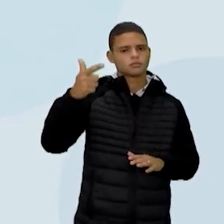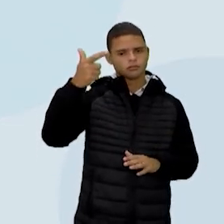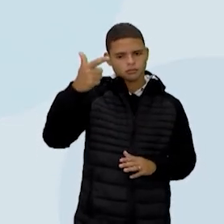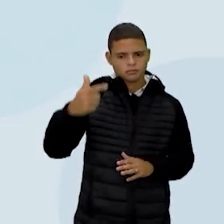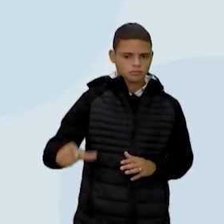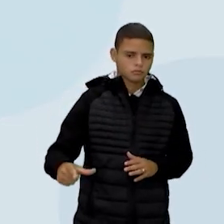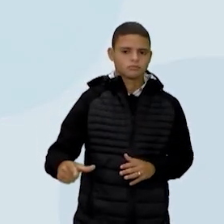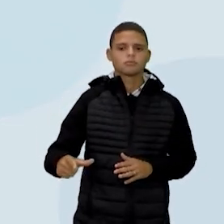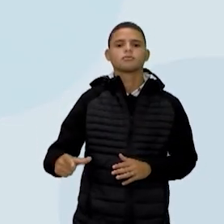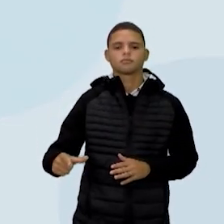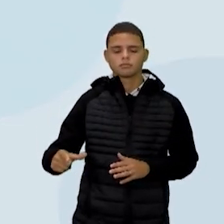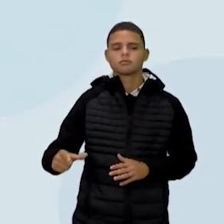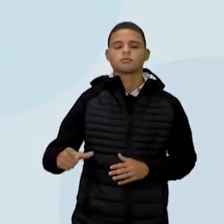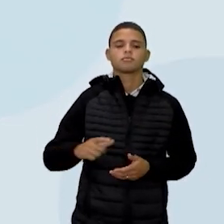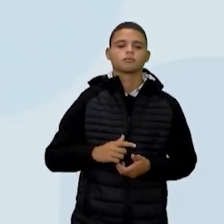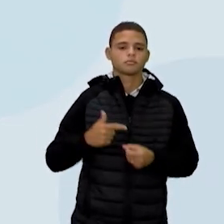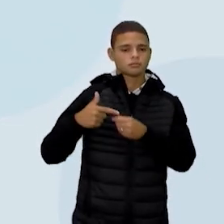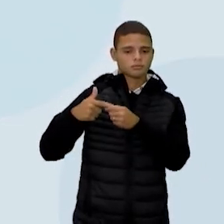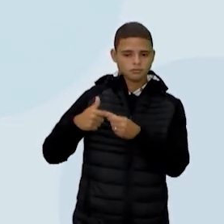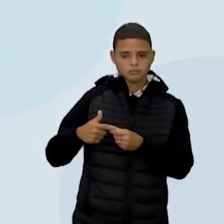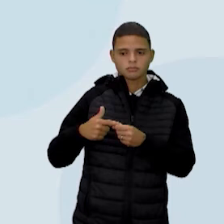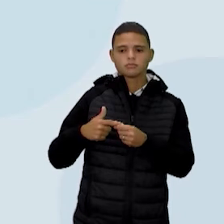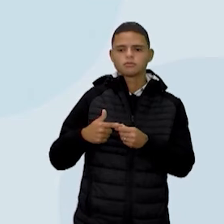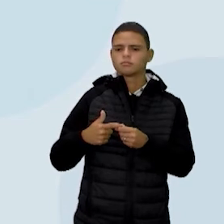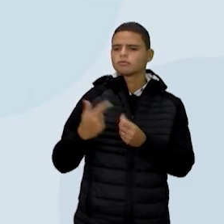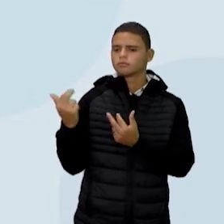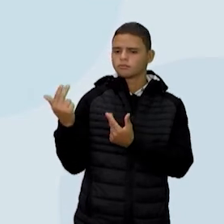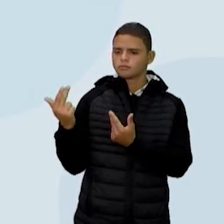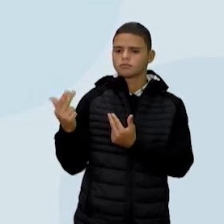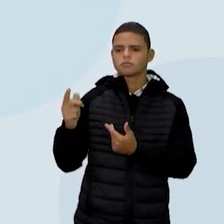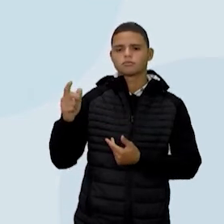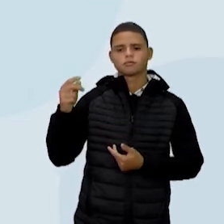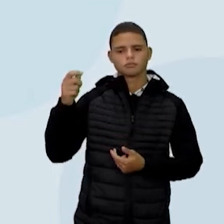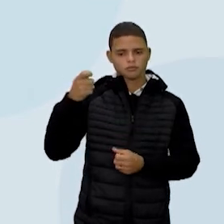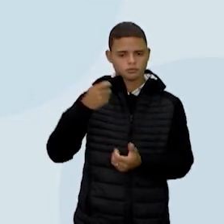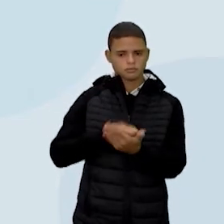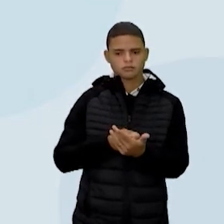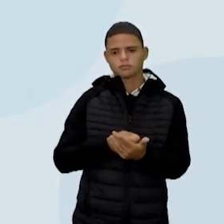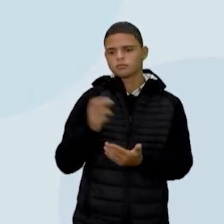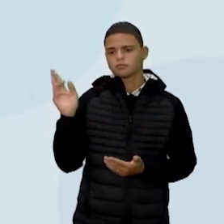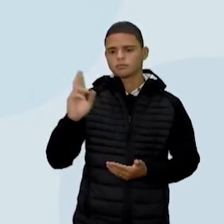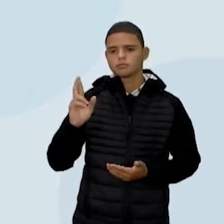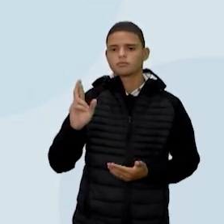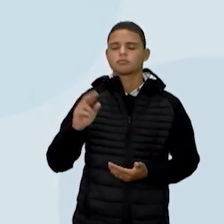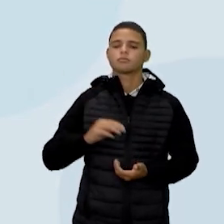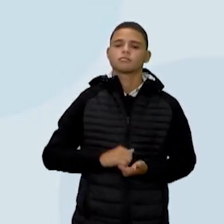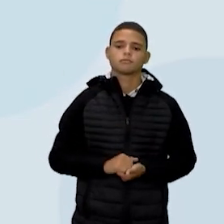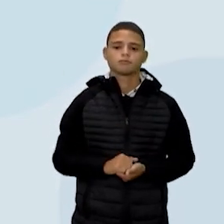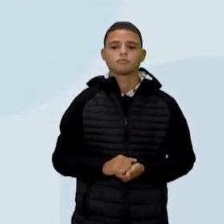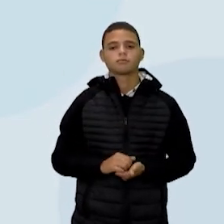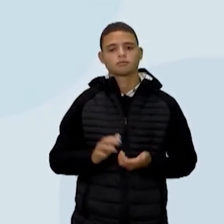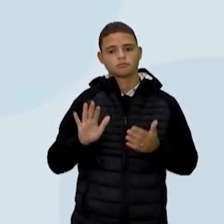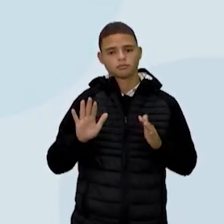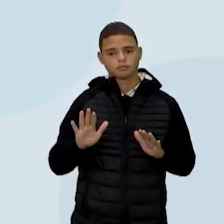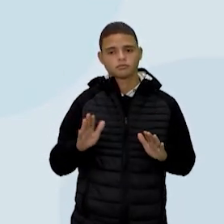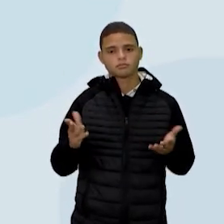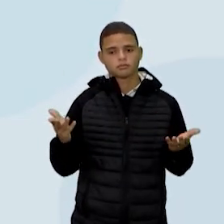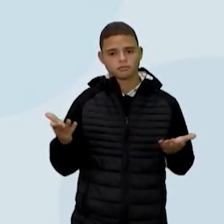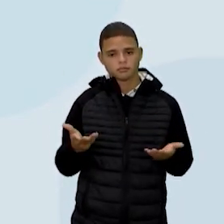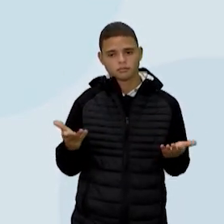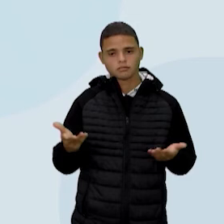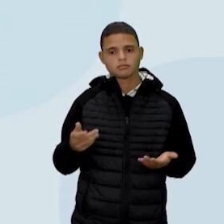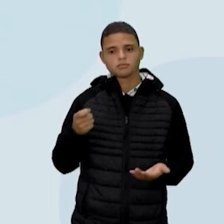seu veículo no mesmo posto, pagando o mesmo valor pelo litro de combustível. Dessa vez,